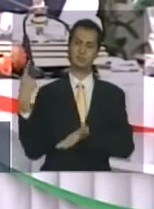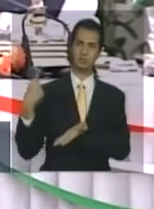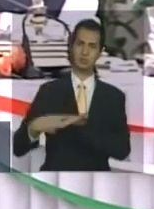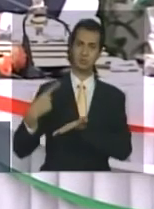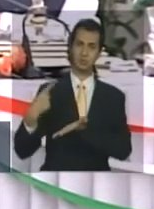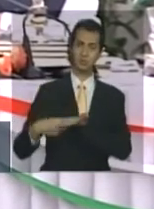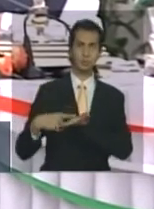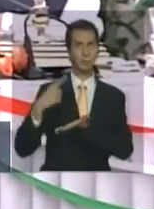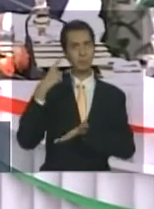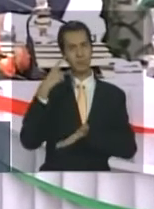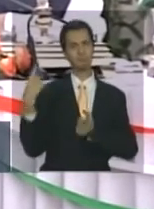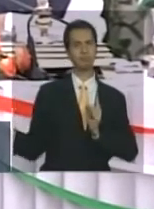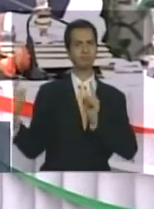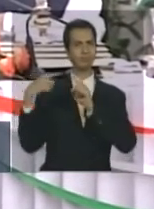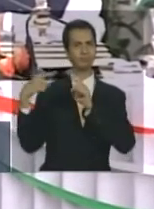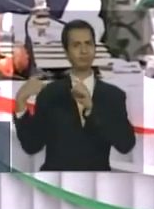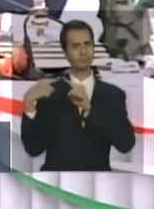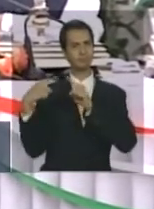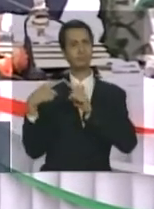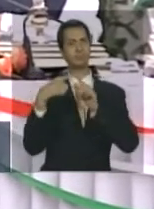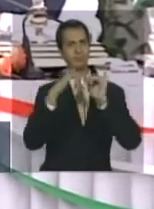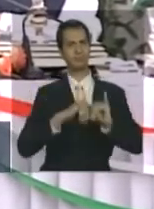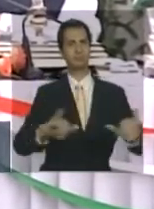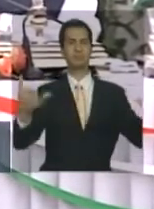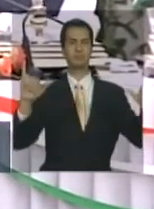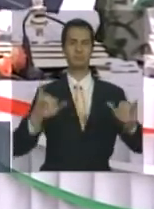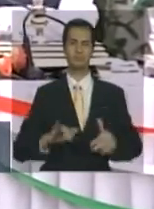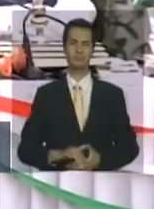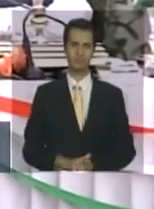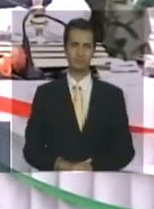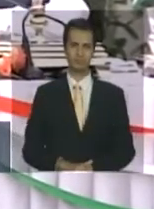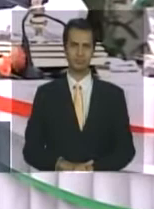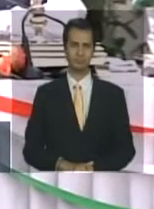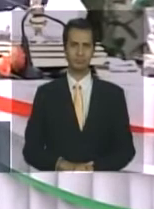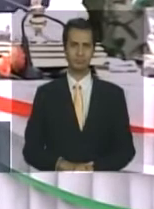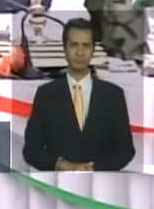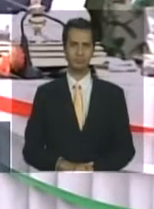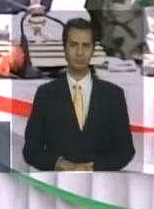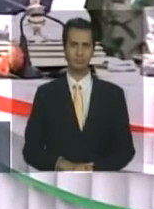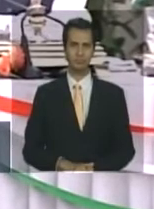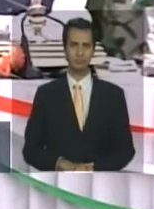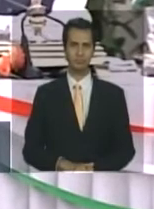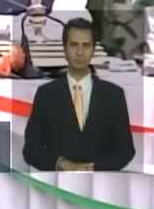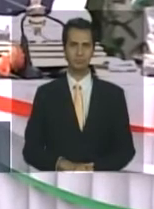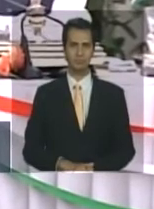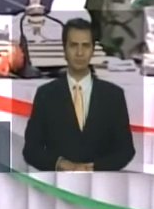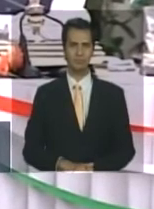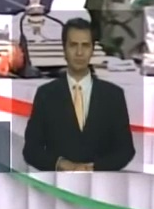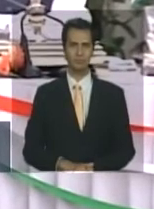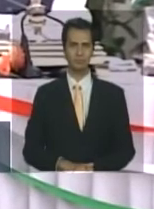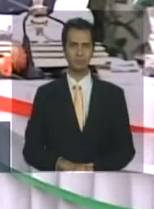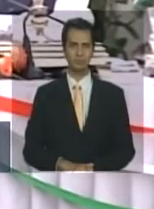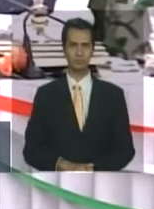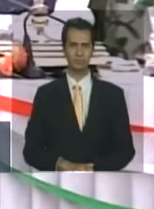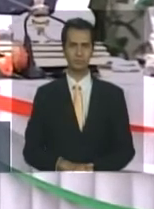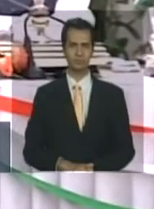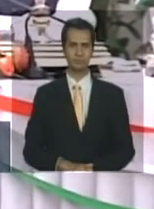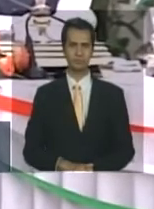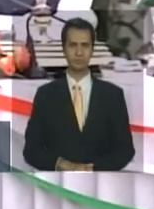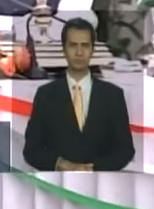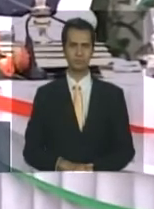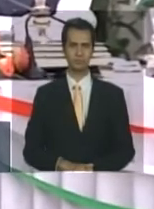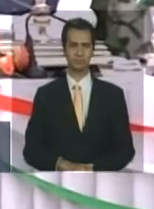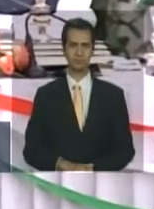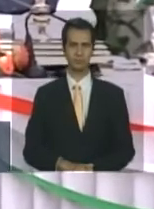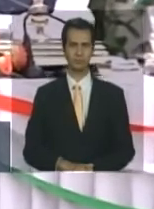I are currently building a truly strategic partnership, one which draws inspiration from shared ideals and which has strong